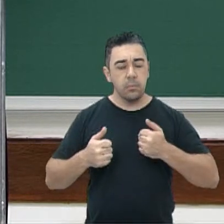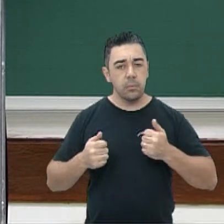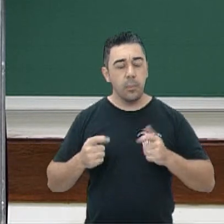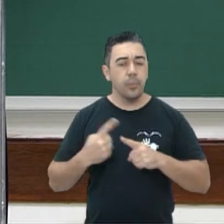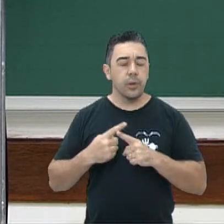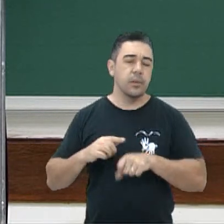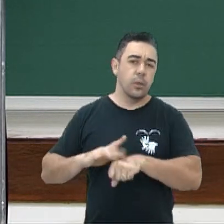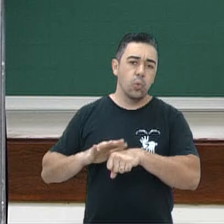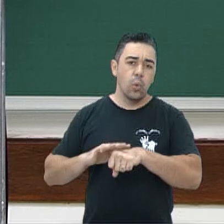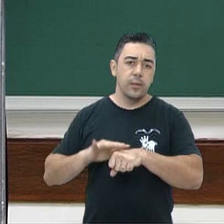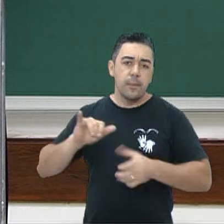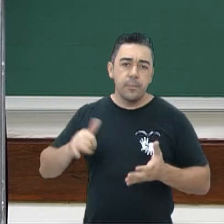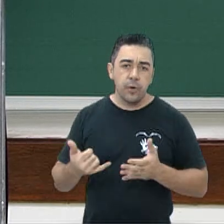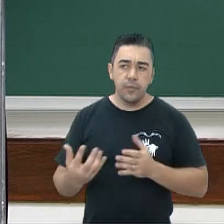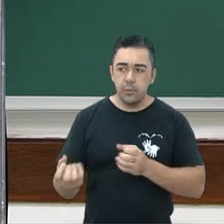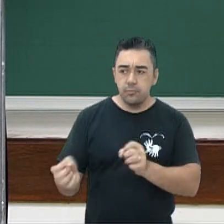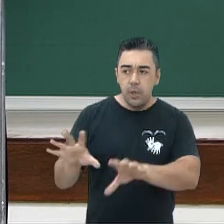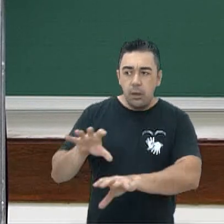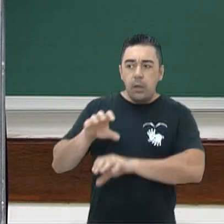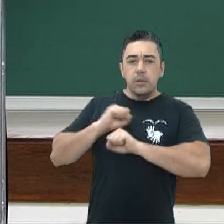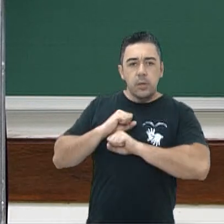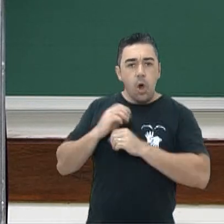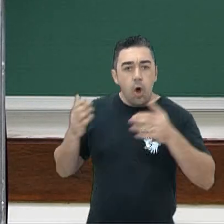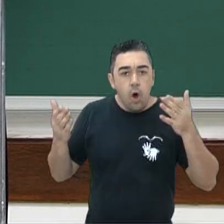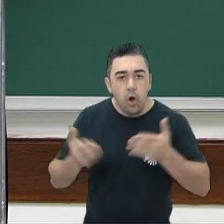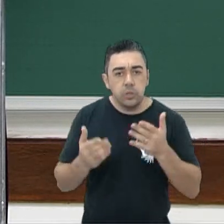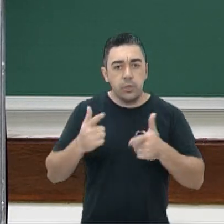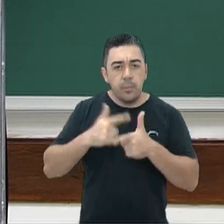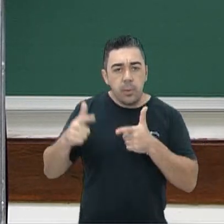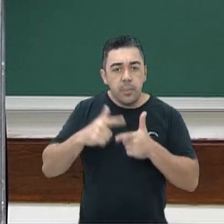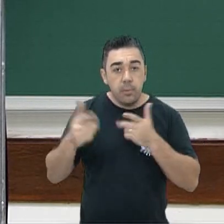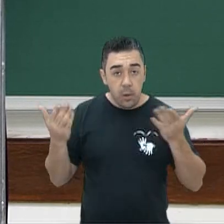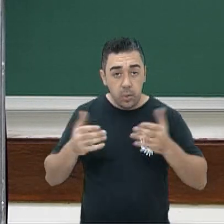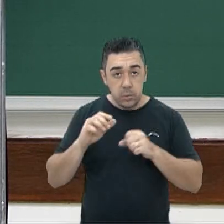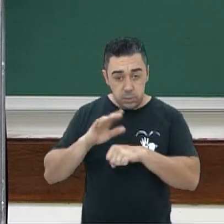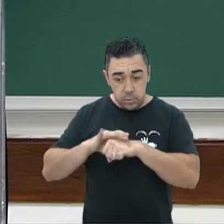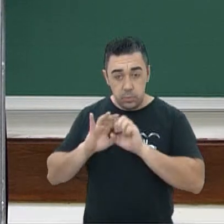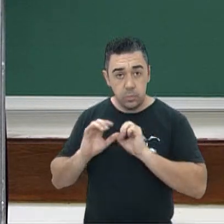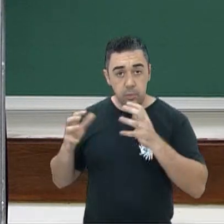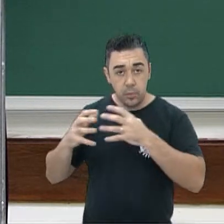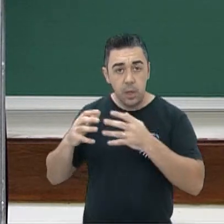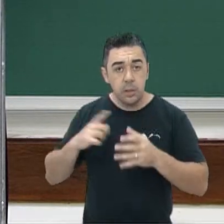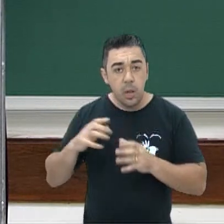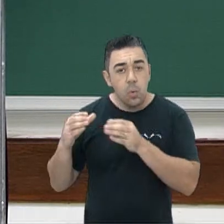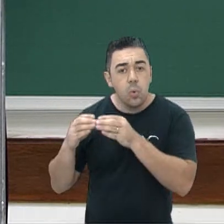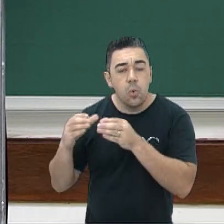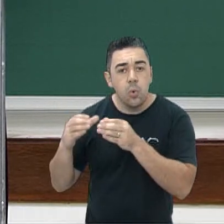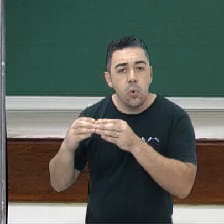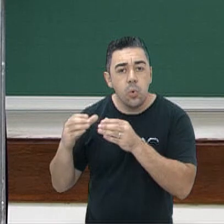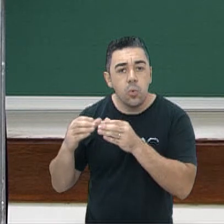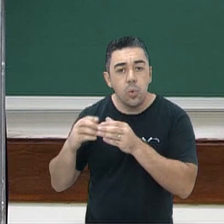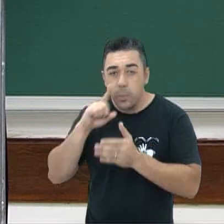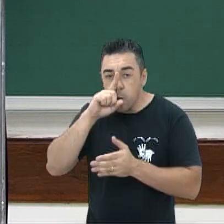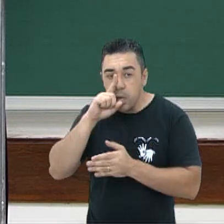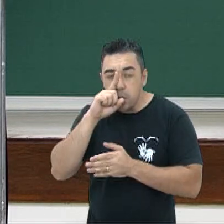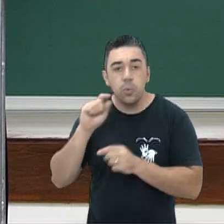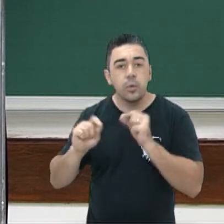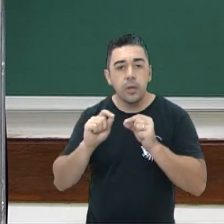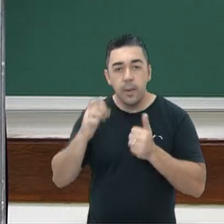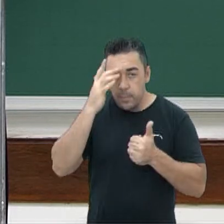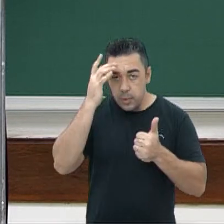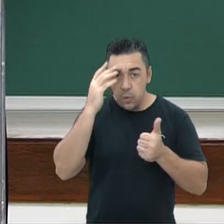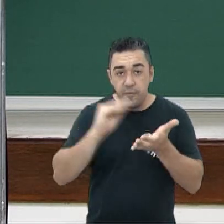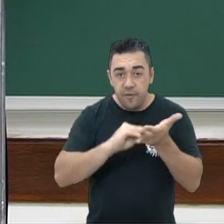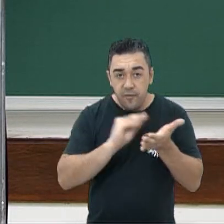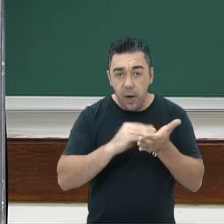oportunistas. Né? Volto a salientar, a gente está vivendo hoje uma pandemia, a gente não tem o grupo de risco? E quem são o grupo de risco? Pessoas com